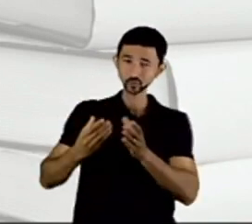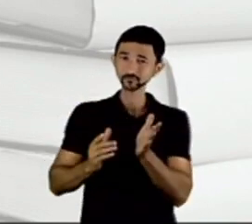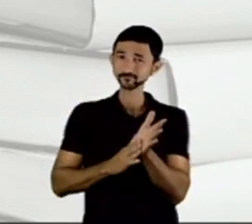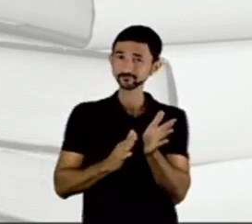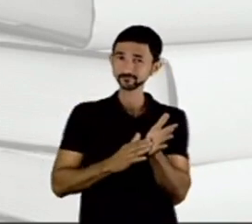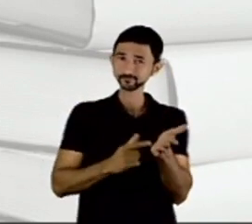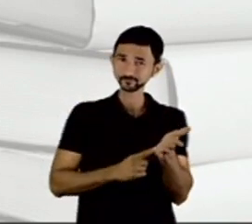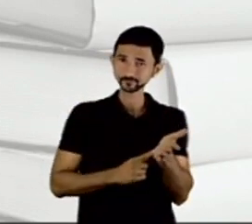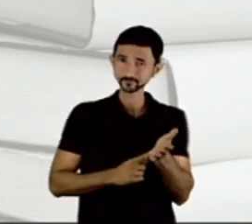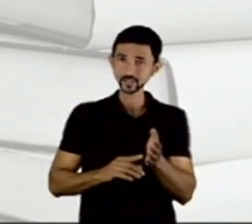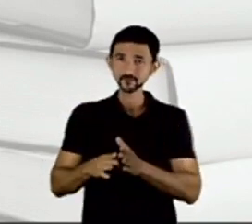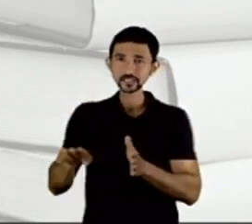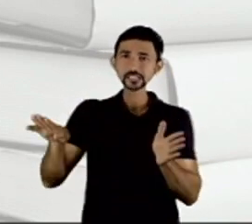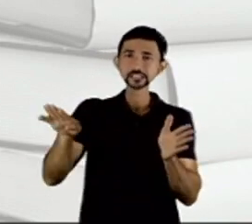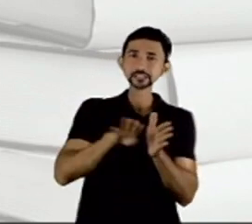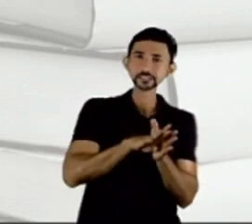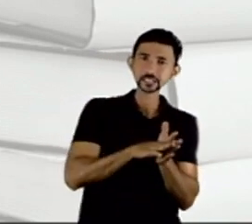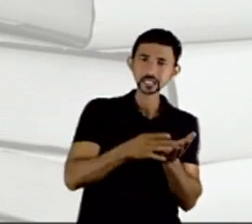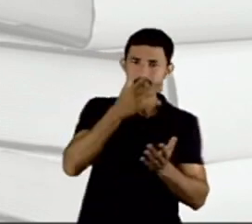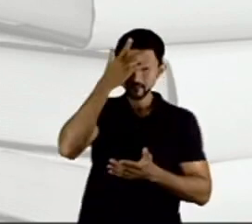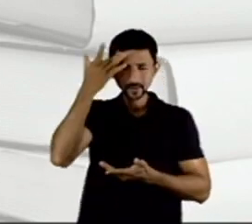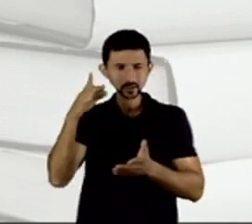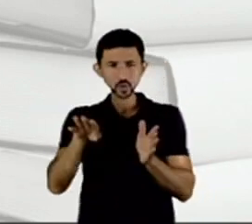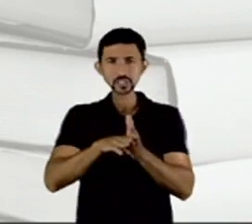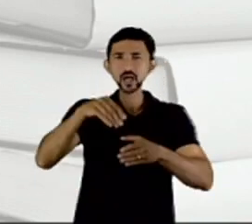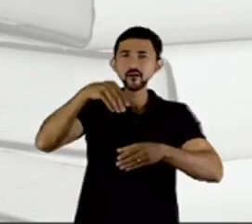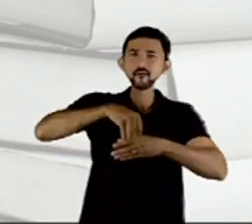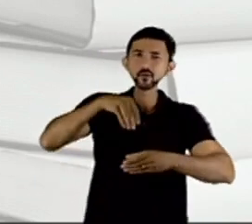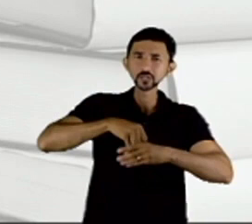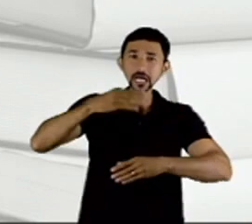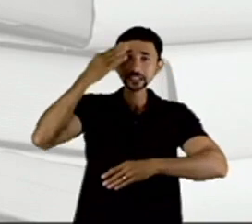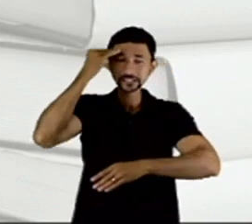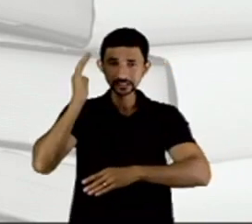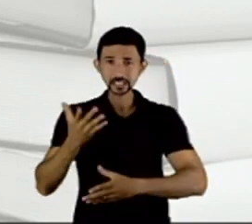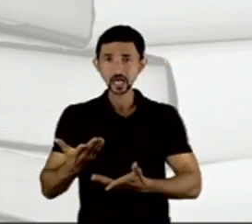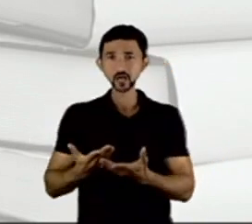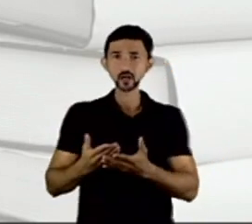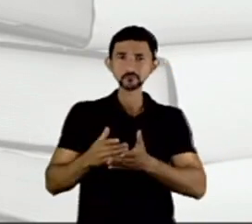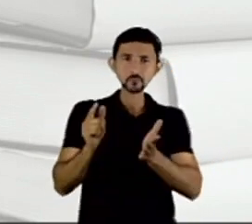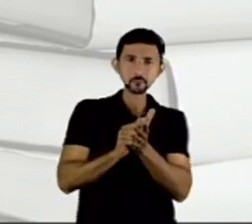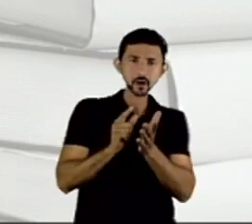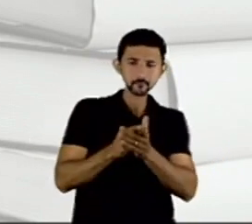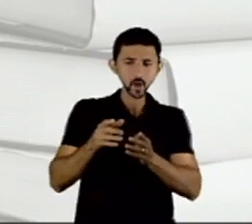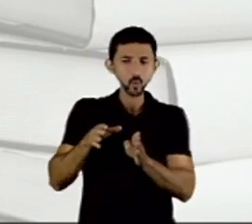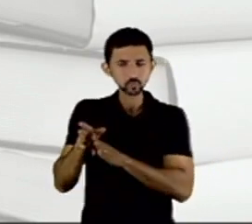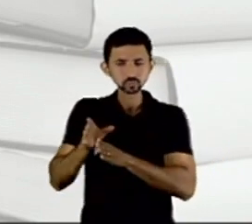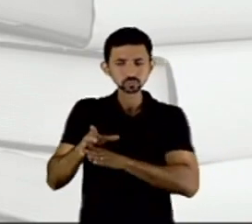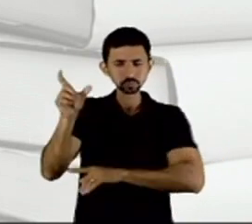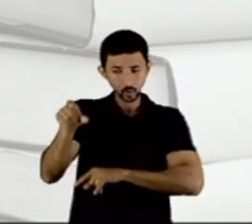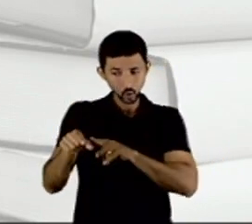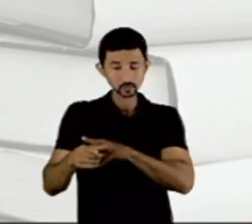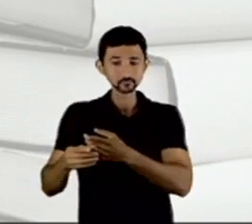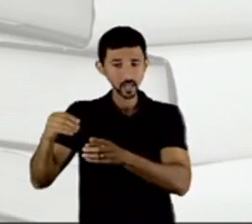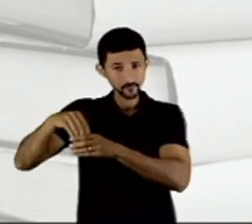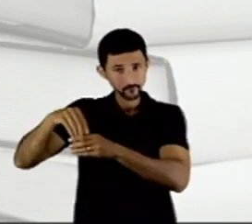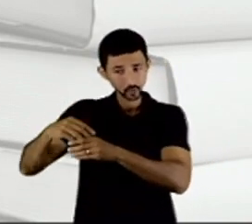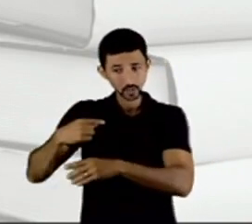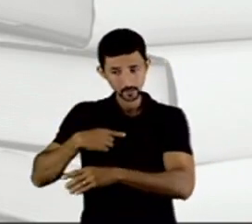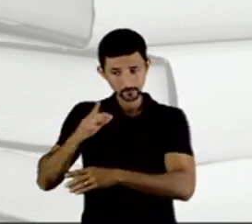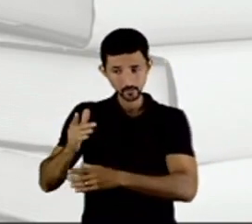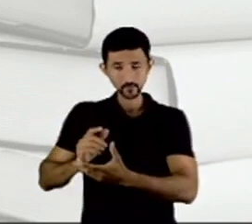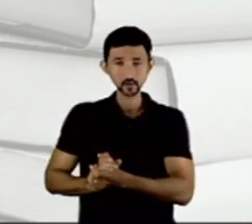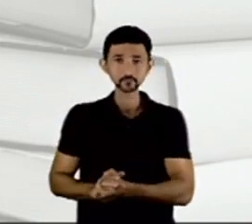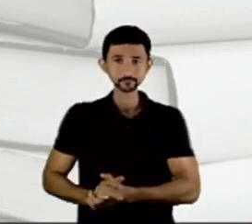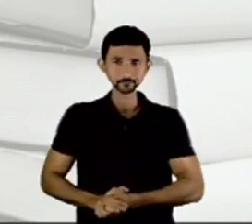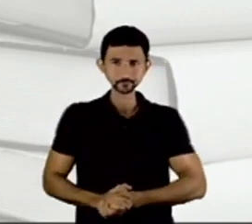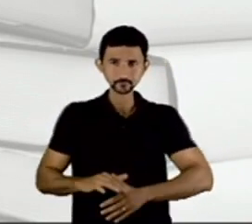Às vezes o eleitor chegava para votar já com as orientações do coronel,